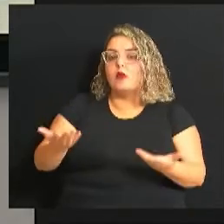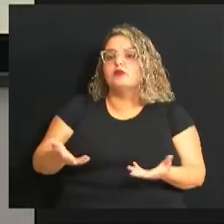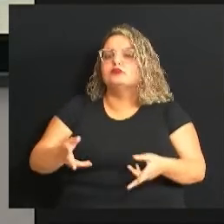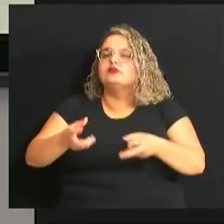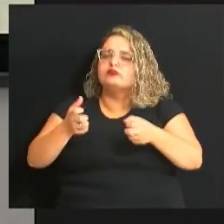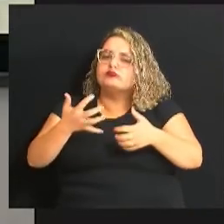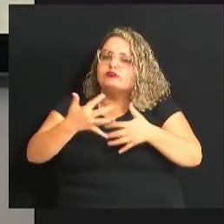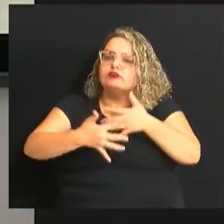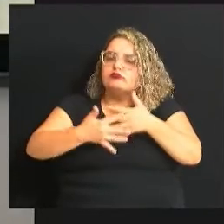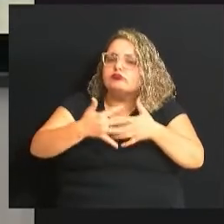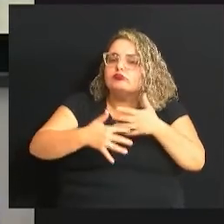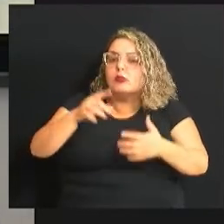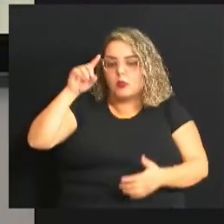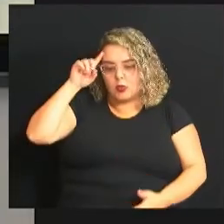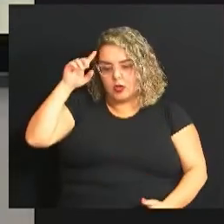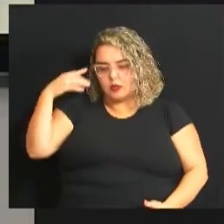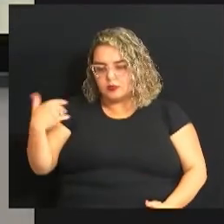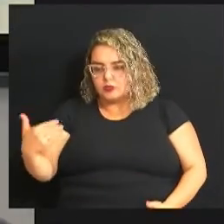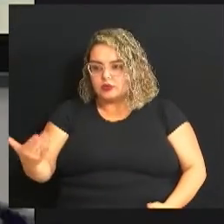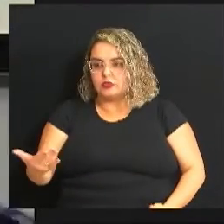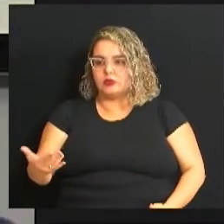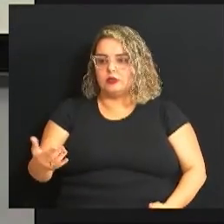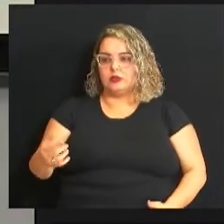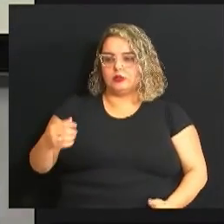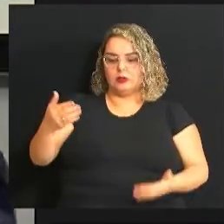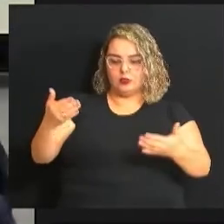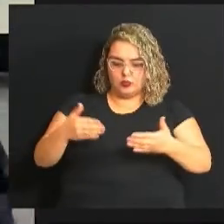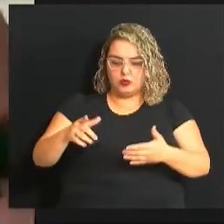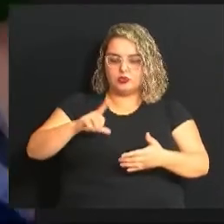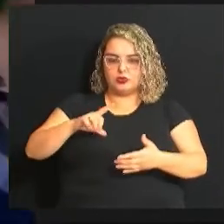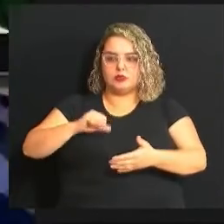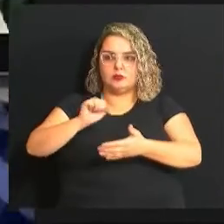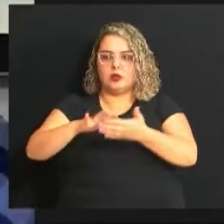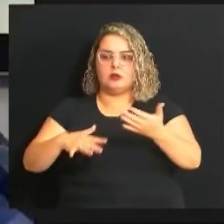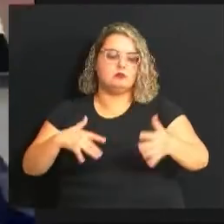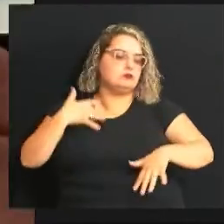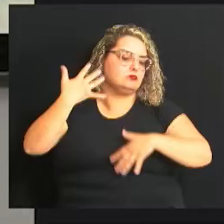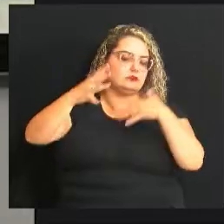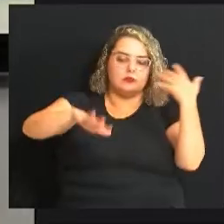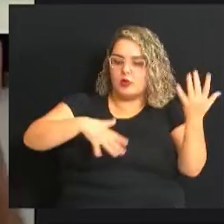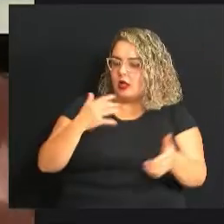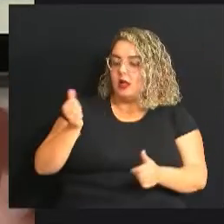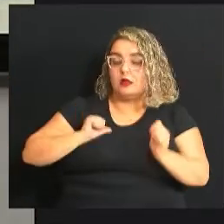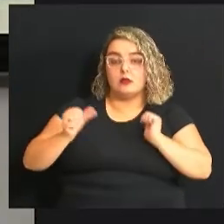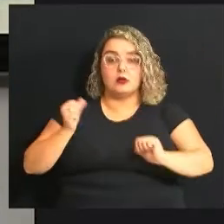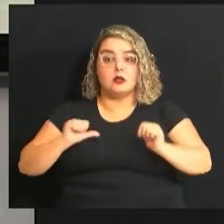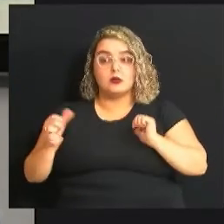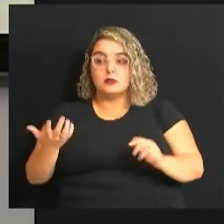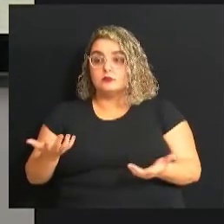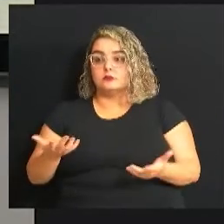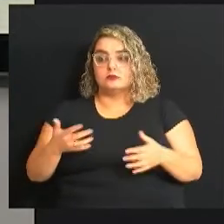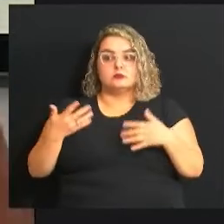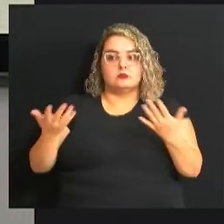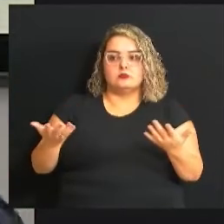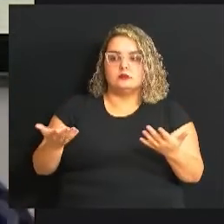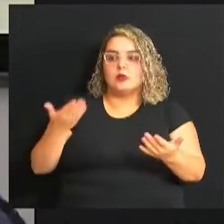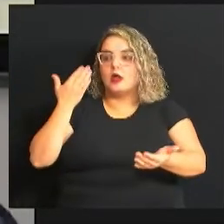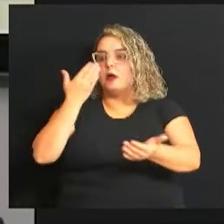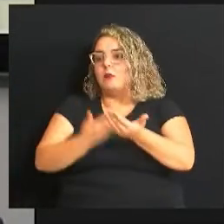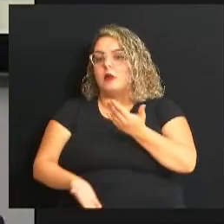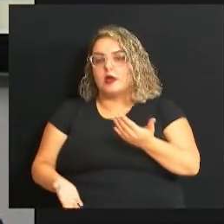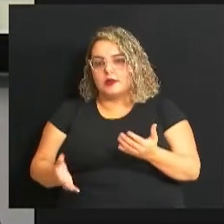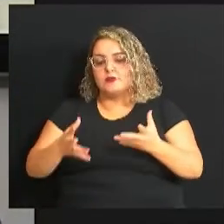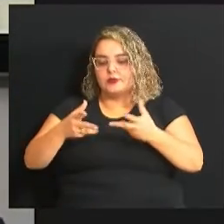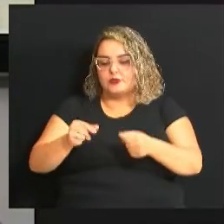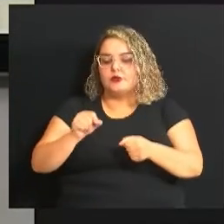atrapalha o dia dele. Então, se no dia ele tem uma lição para fazer, ele se atropela, ele fica muito ansioso, ele, enfim, perde aquilo que ele está fazendo